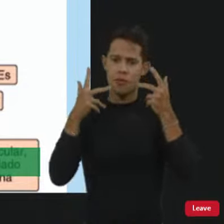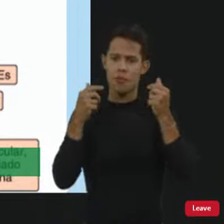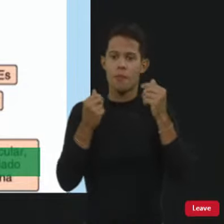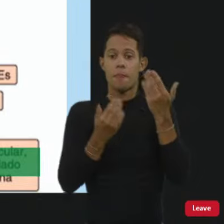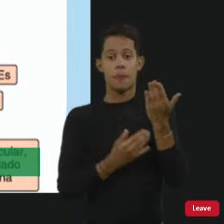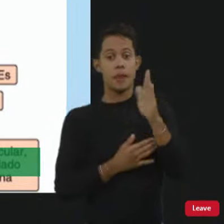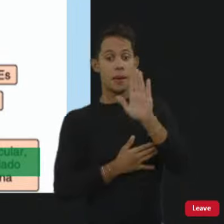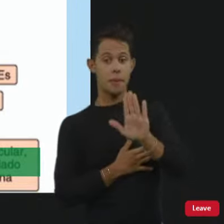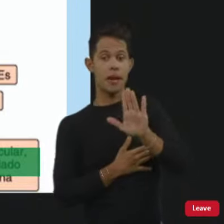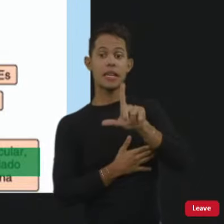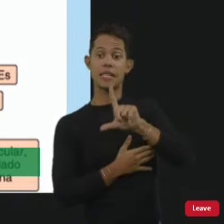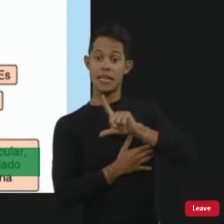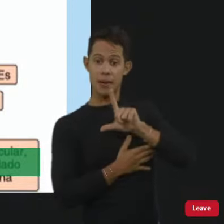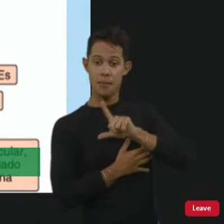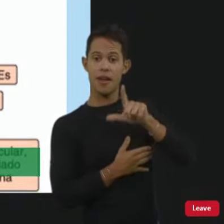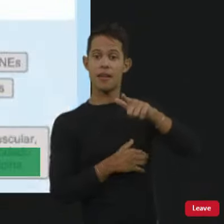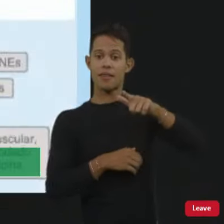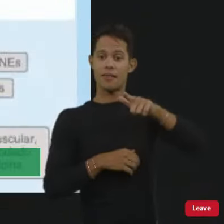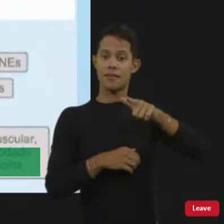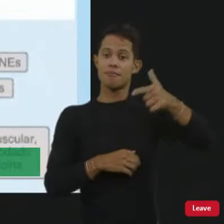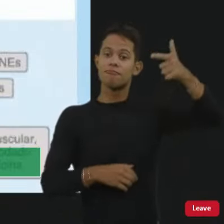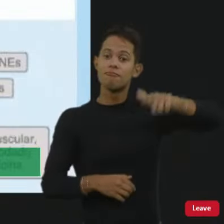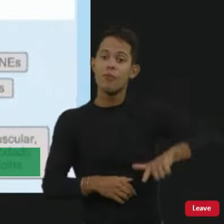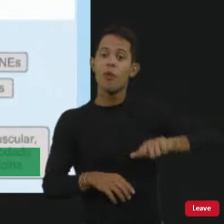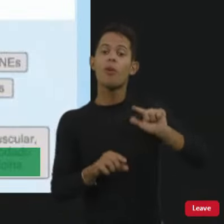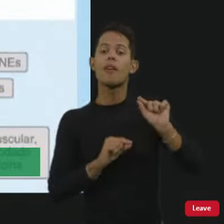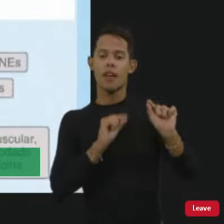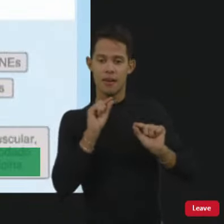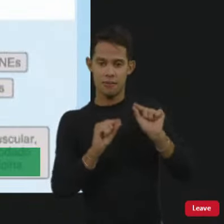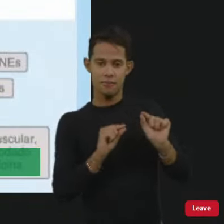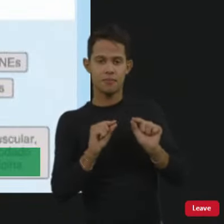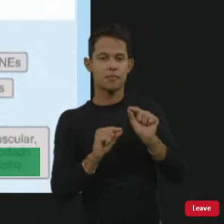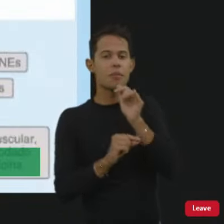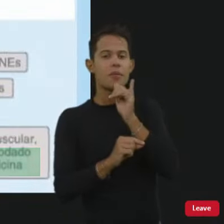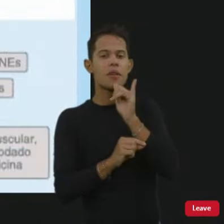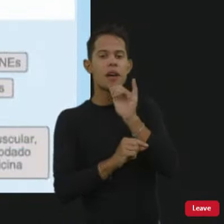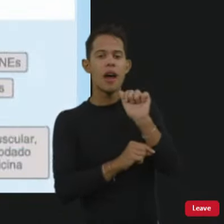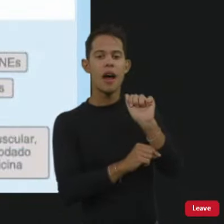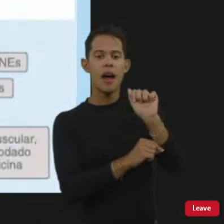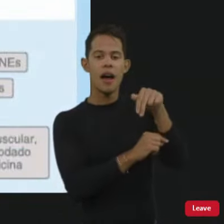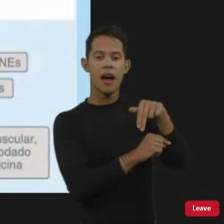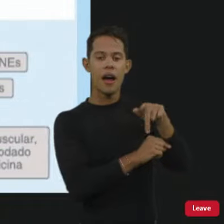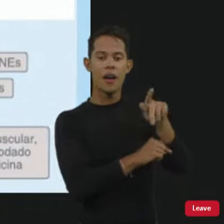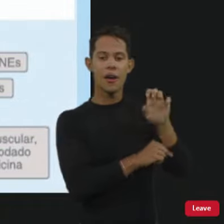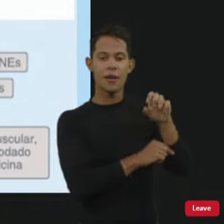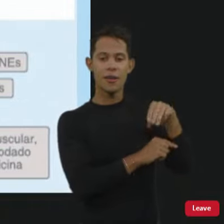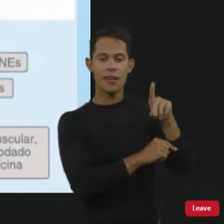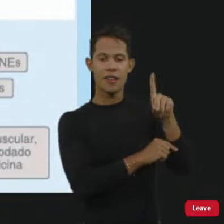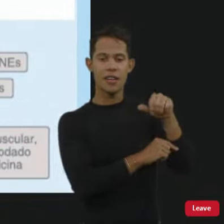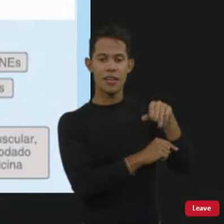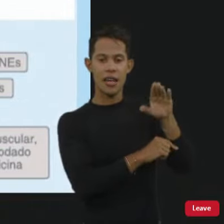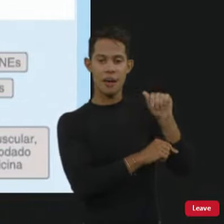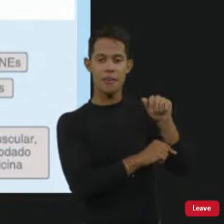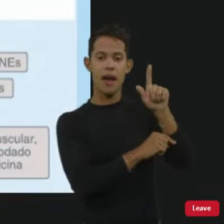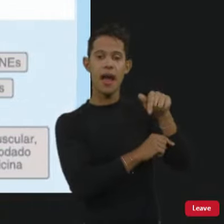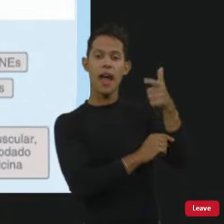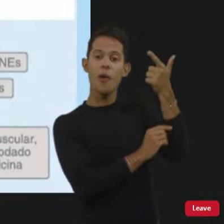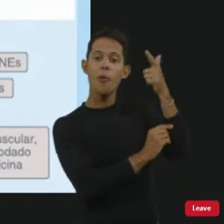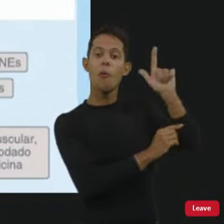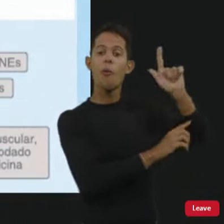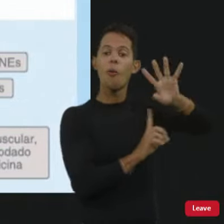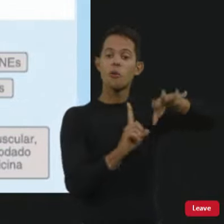além desse angedema alérgico, existe, então, um angedema que é por um outro mediador biológico,